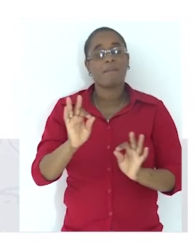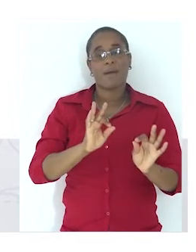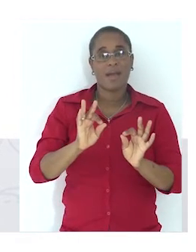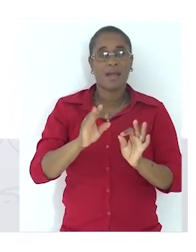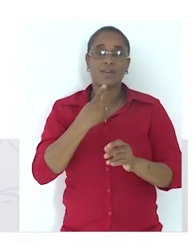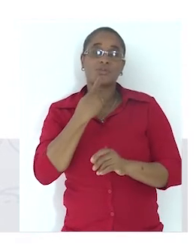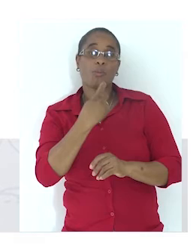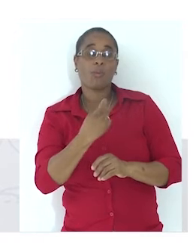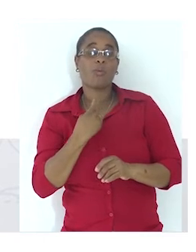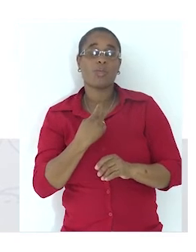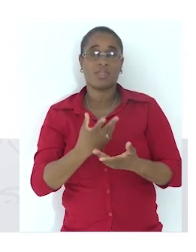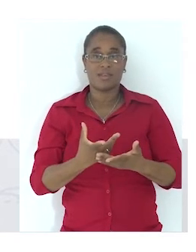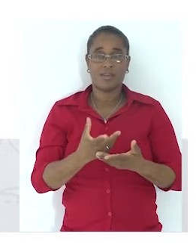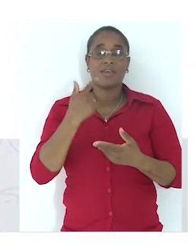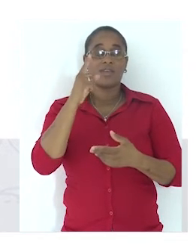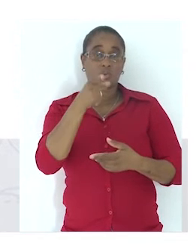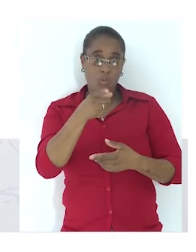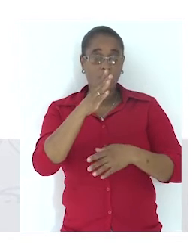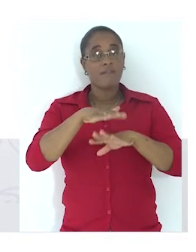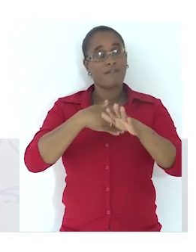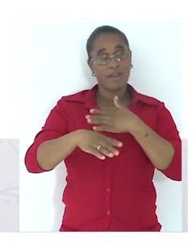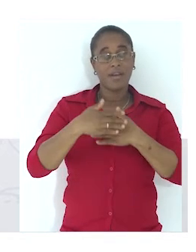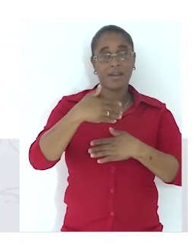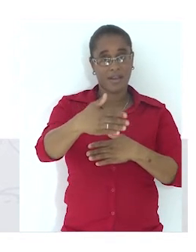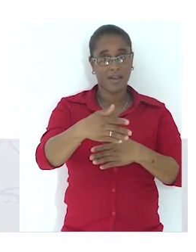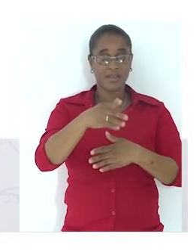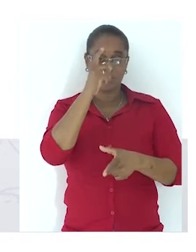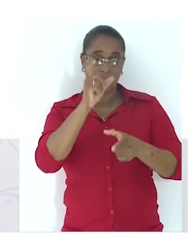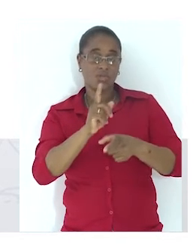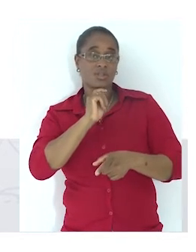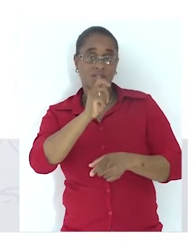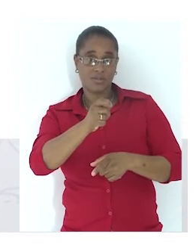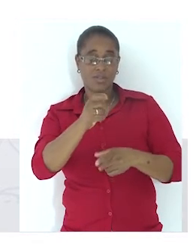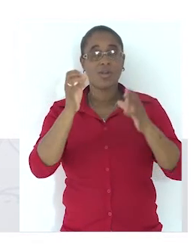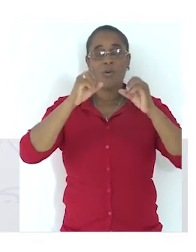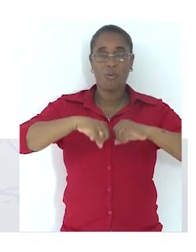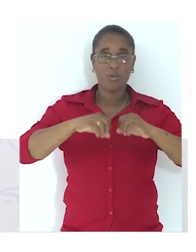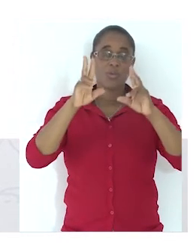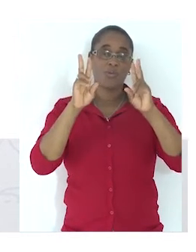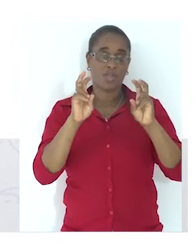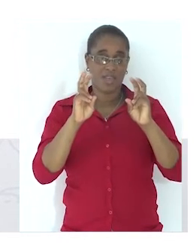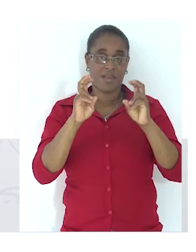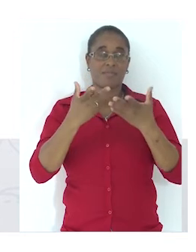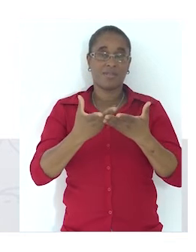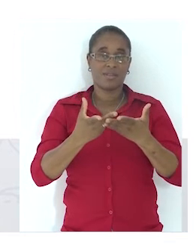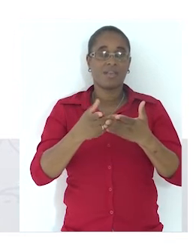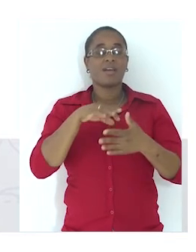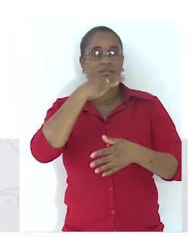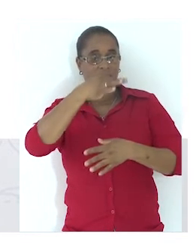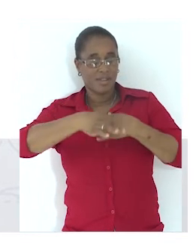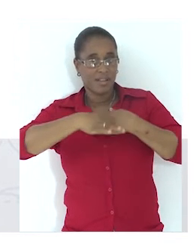as perguntas que farás ao entrevistado de acordo com o tema a